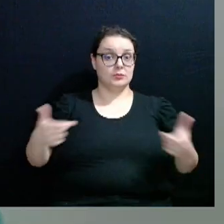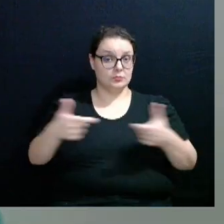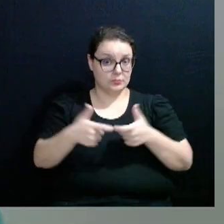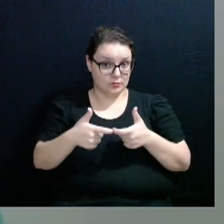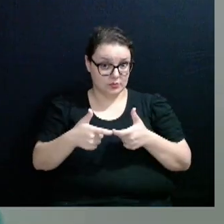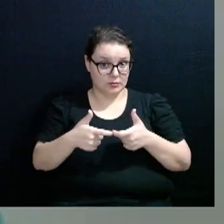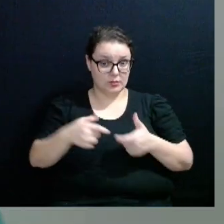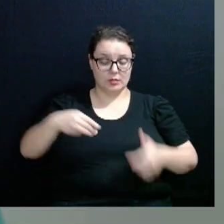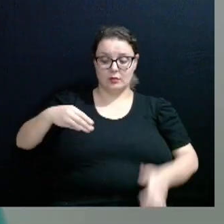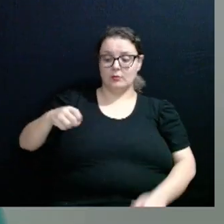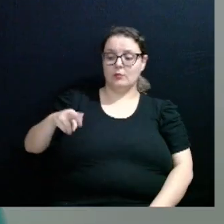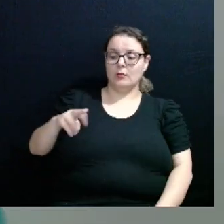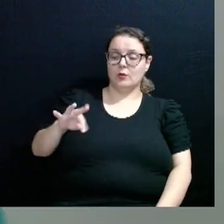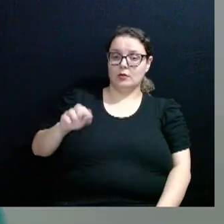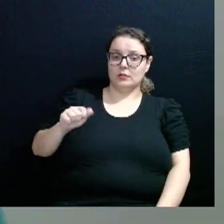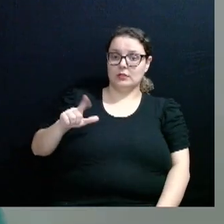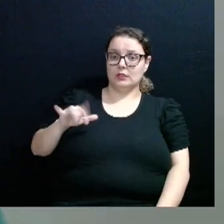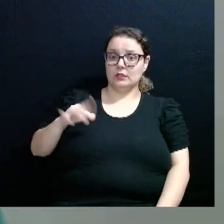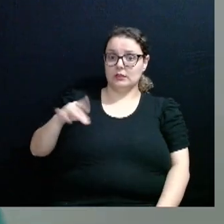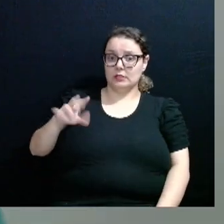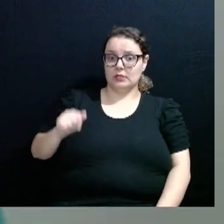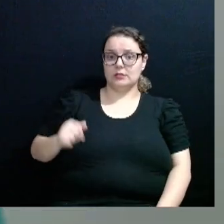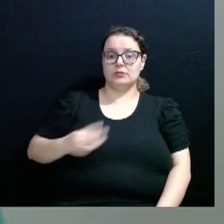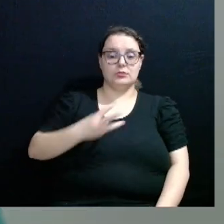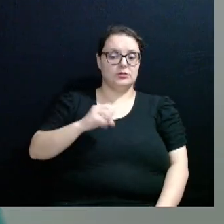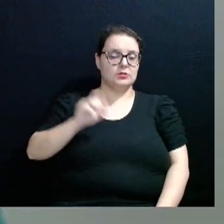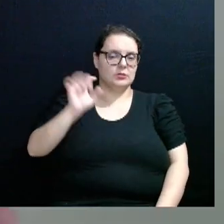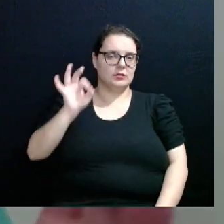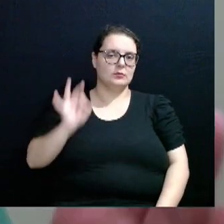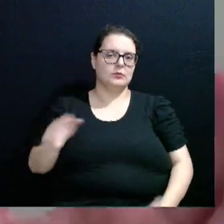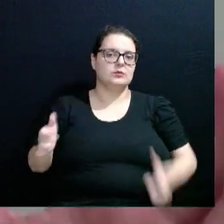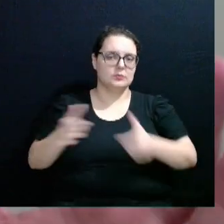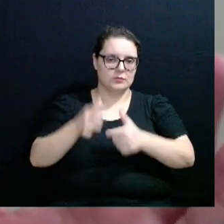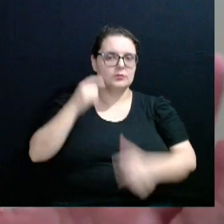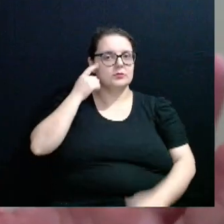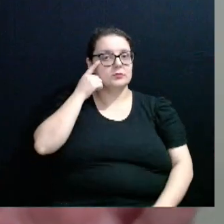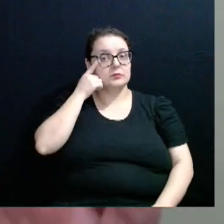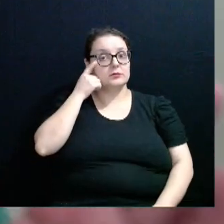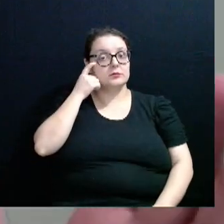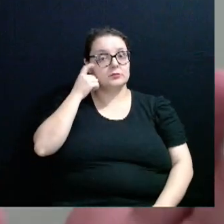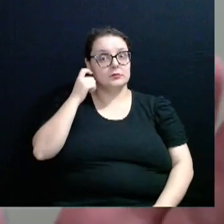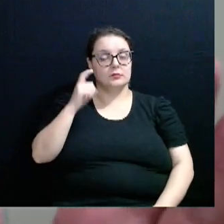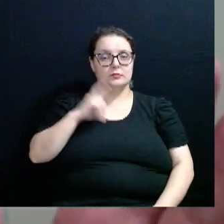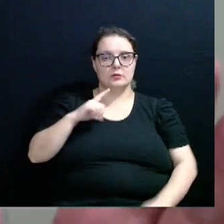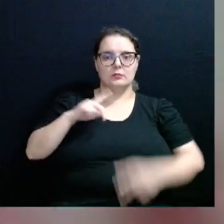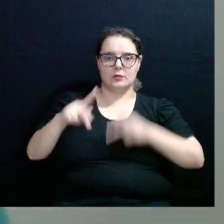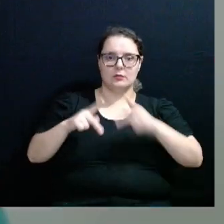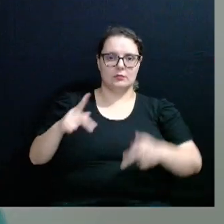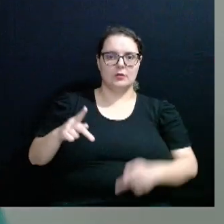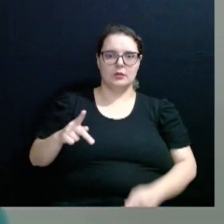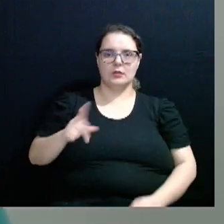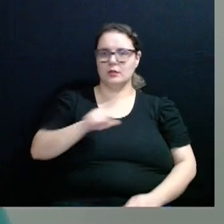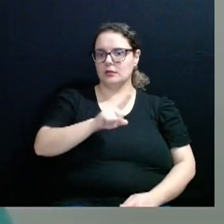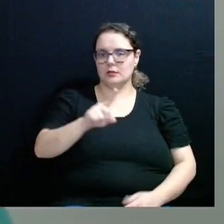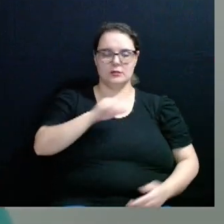mortalidade por câncer de mama em torno de 30%, tá? Então, se eu tenho uma população que não faz mamografia, só